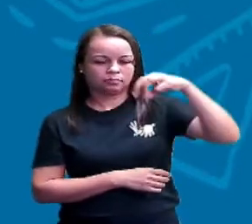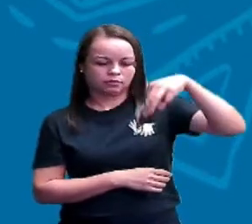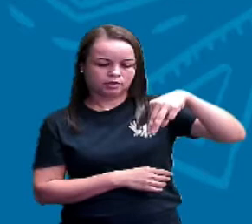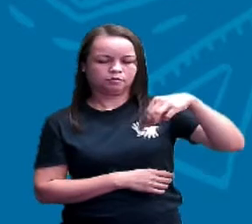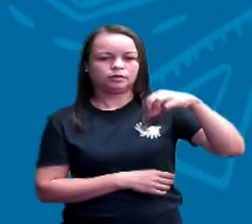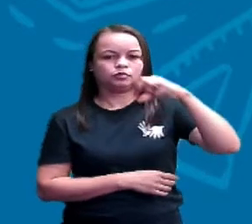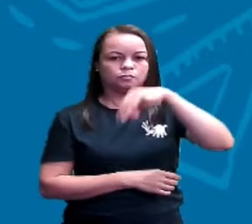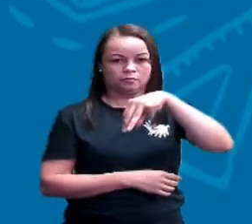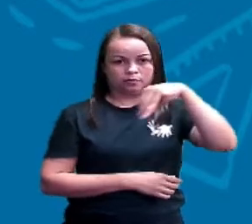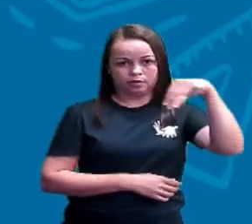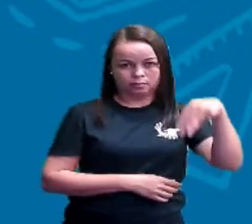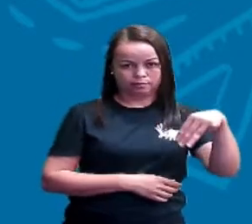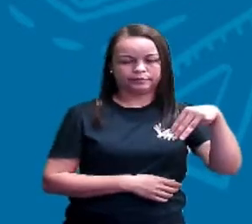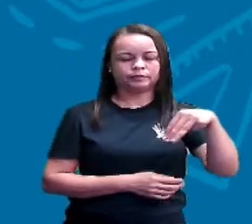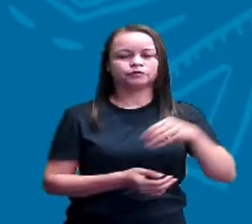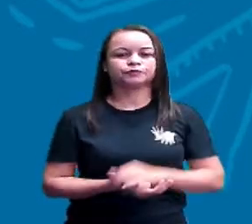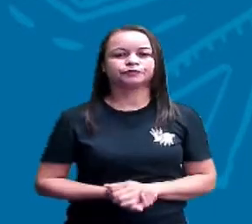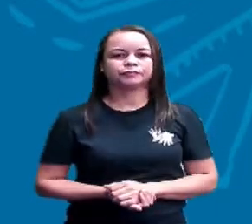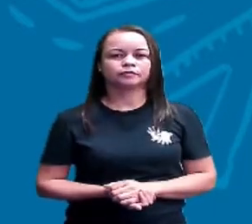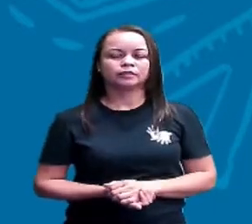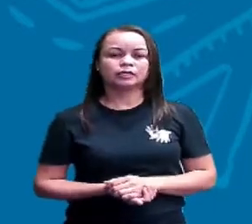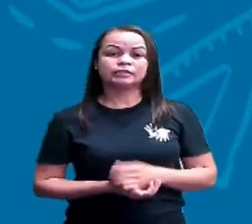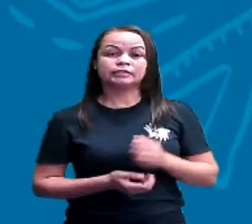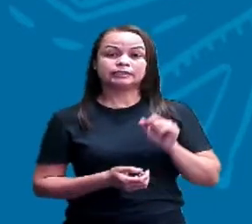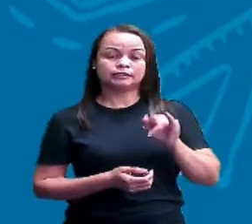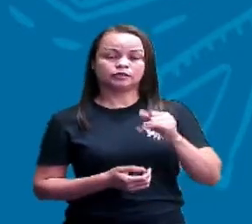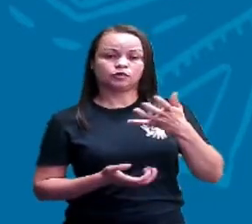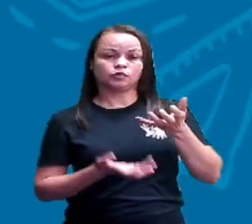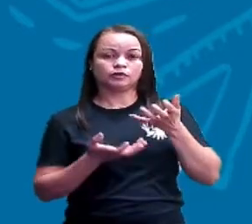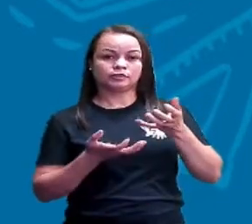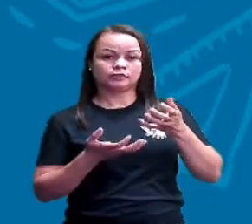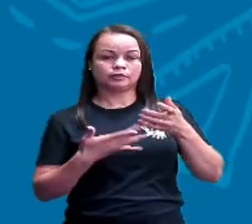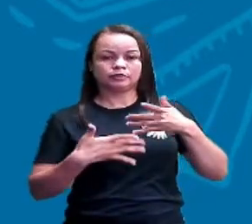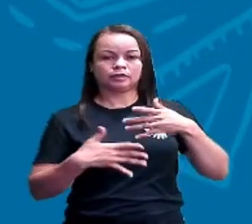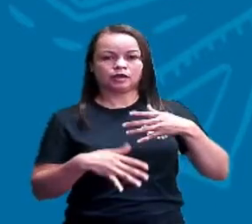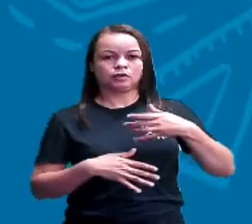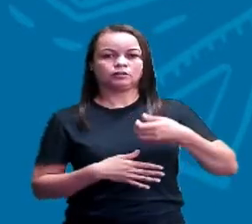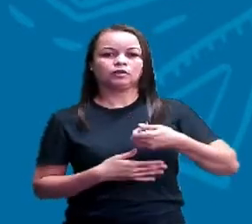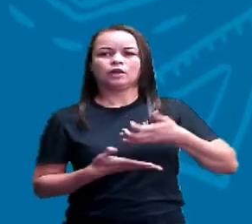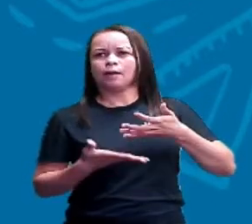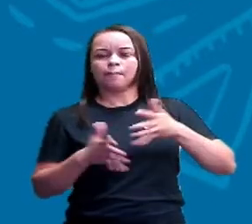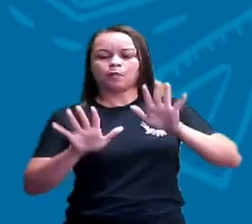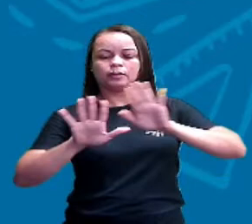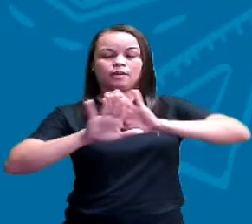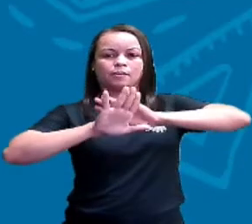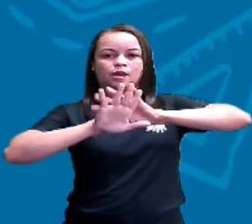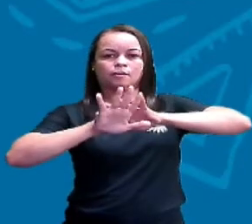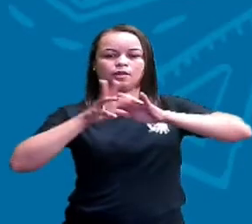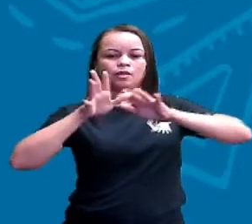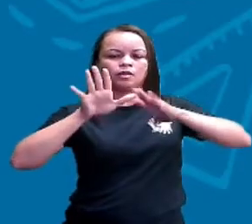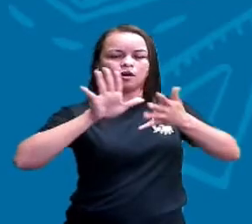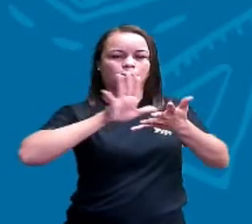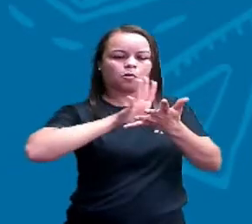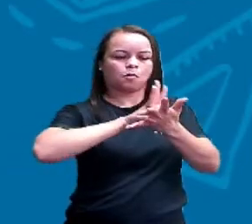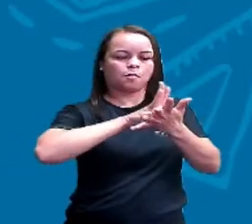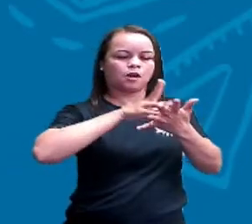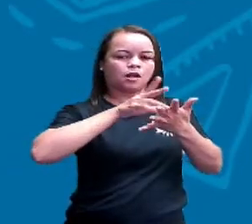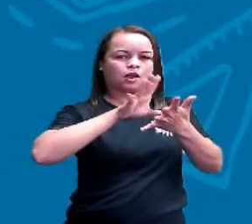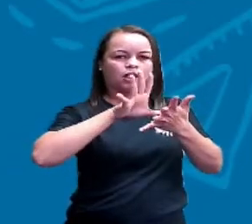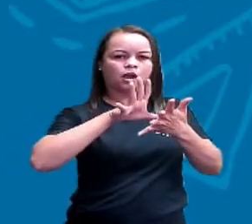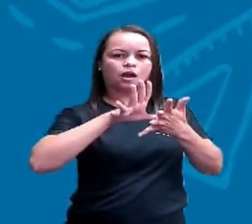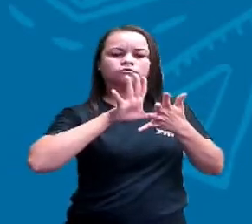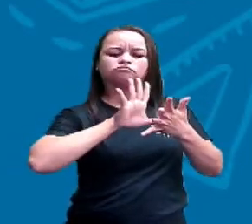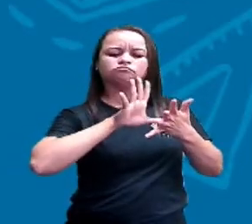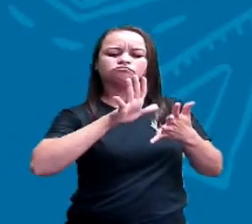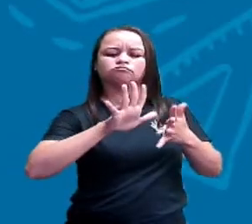quiser me medir usando as palmas da minha mão, por exemplo, eu quero ver quantos palmos